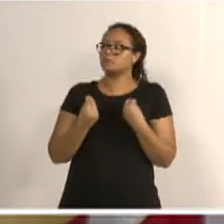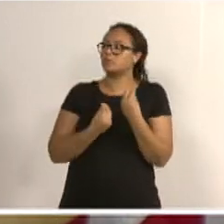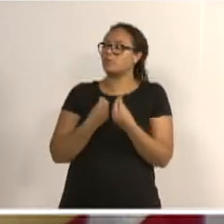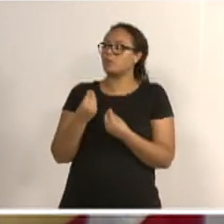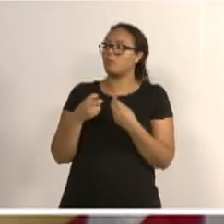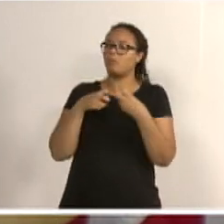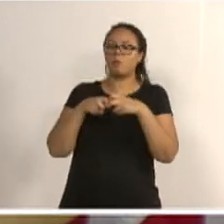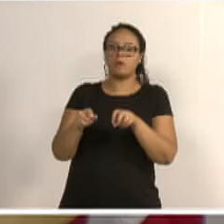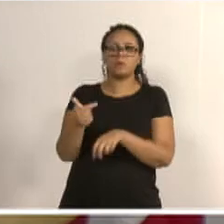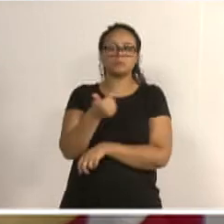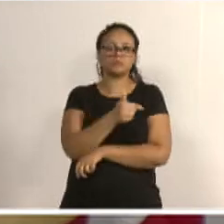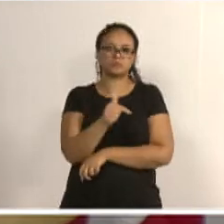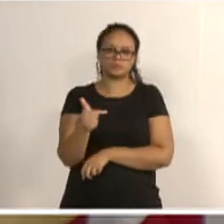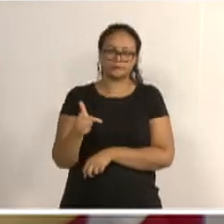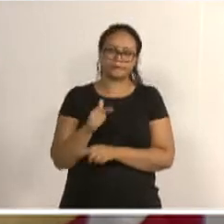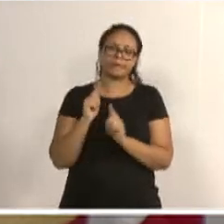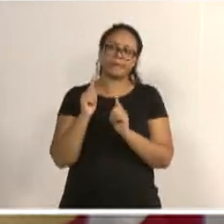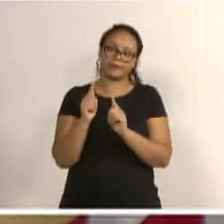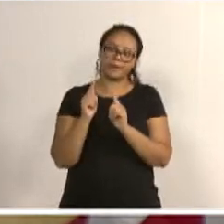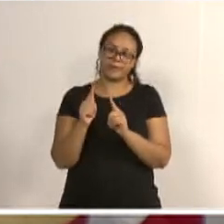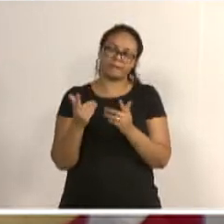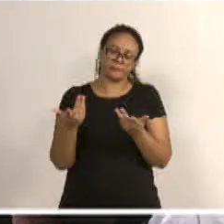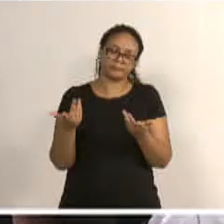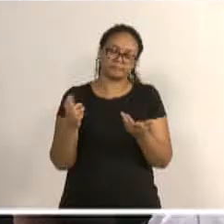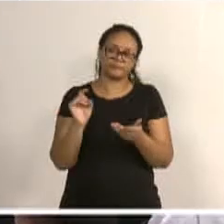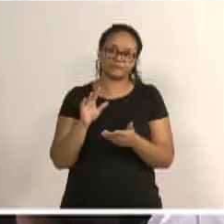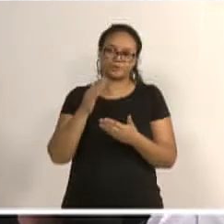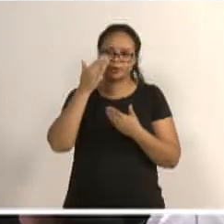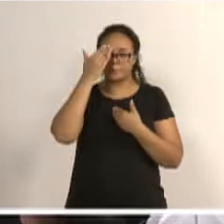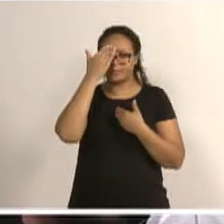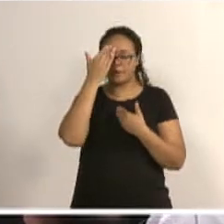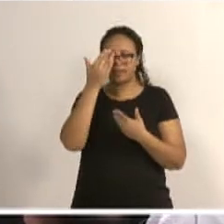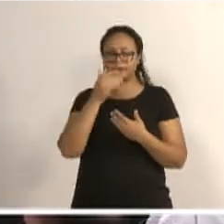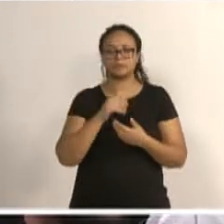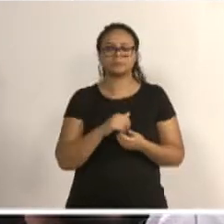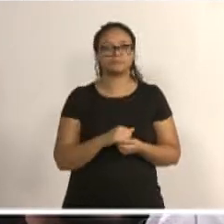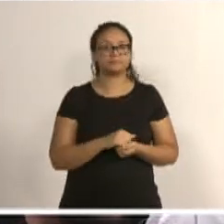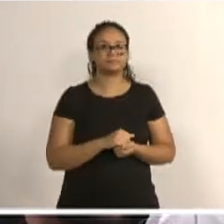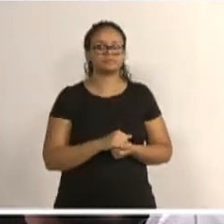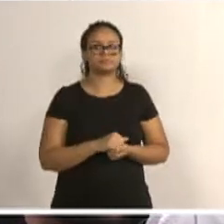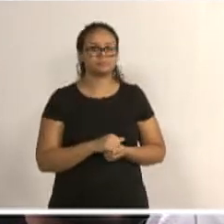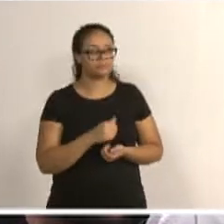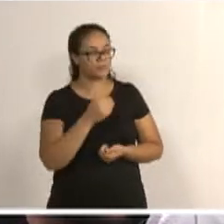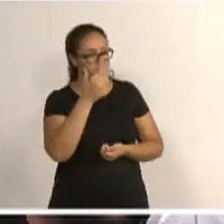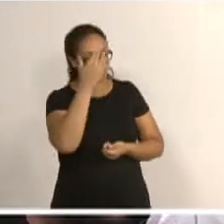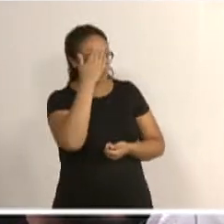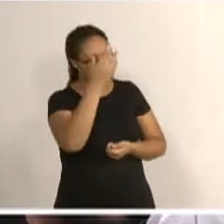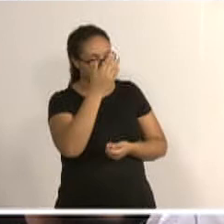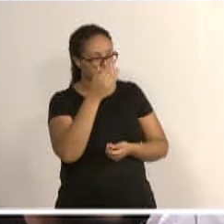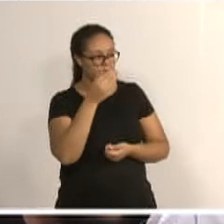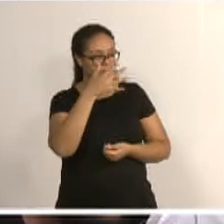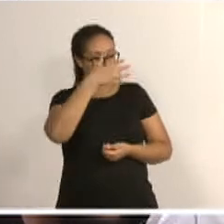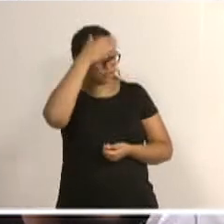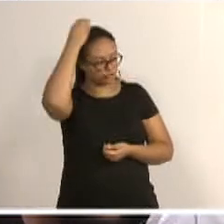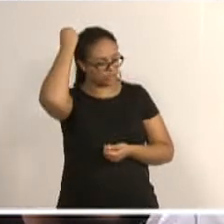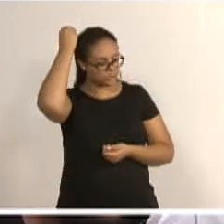pela greve do sindicato. Seria isso. Obrigado. Obrigado, vereador Alexandre Matias.